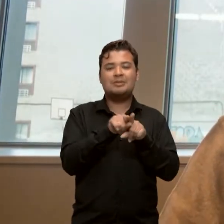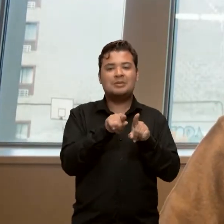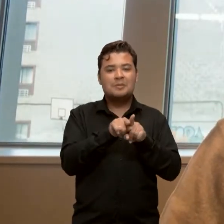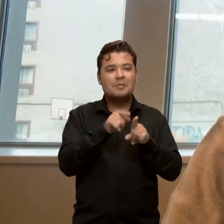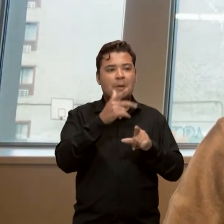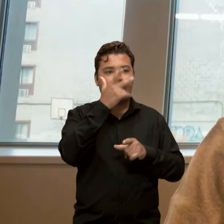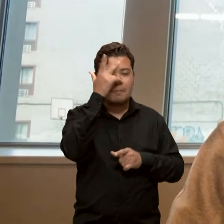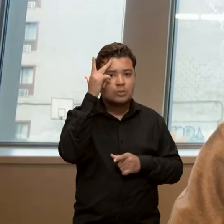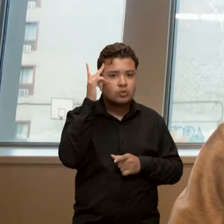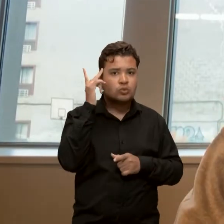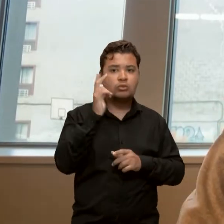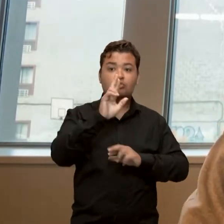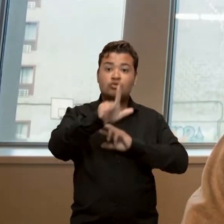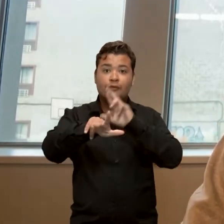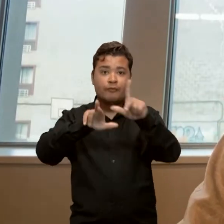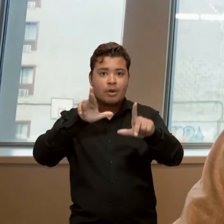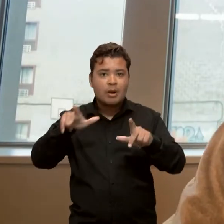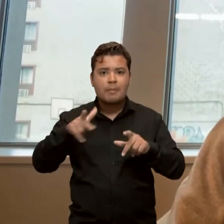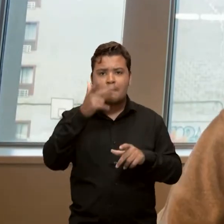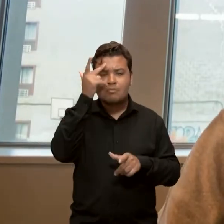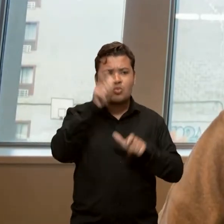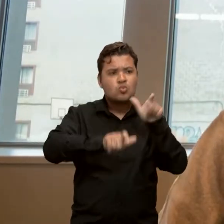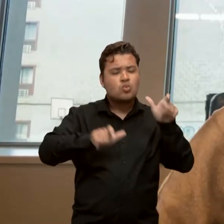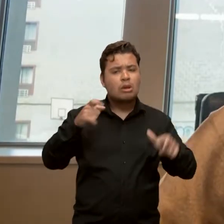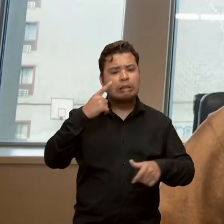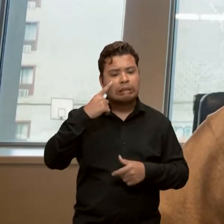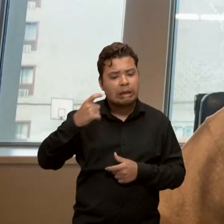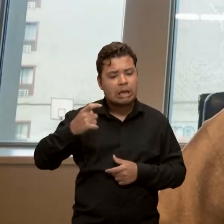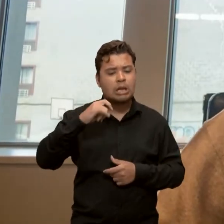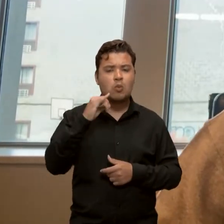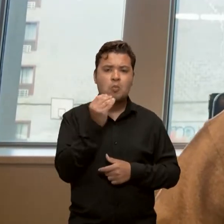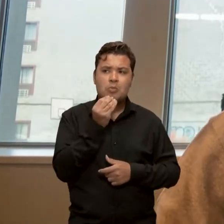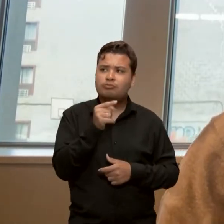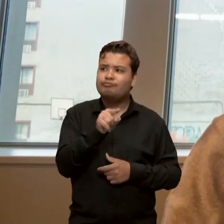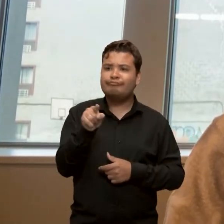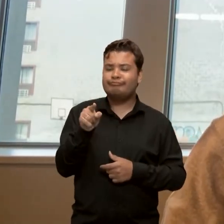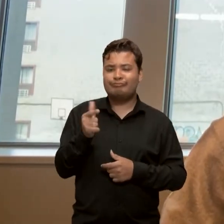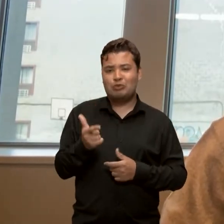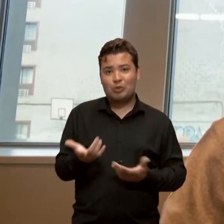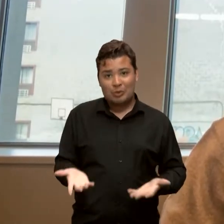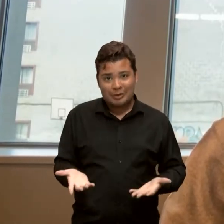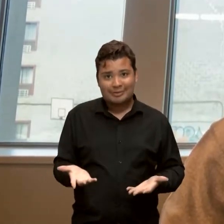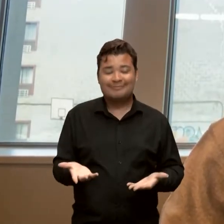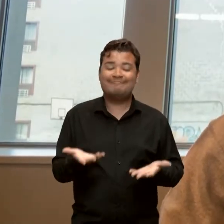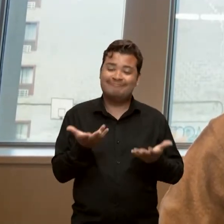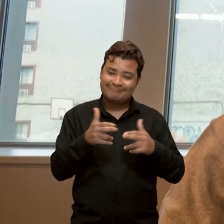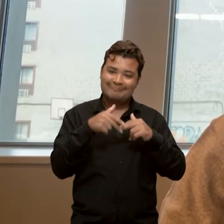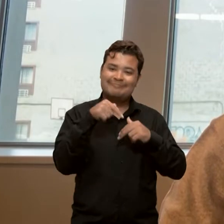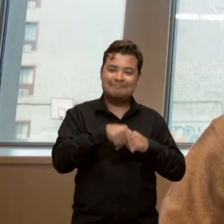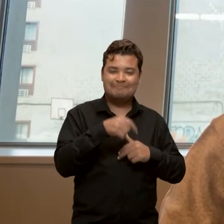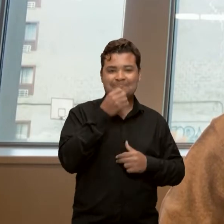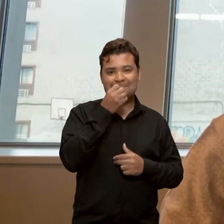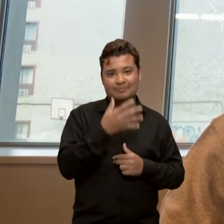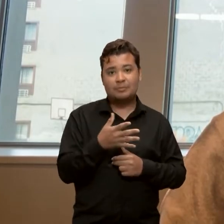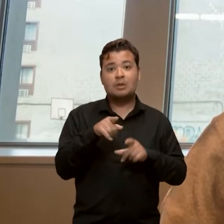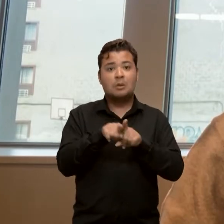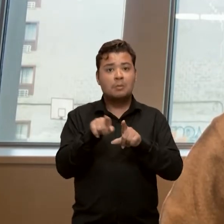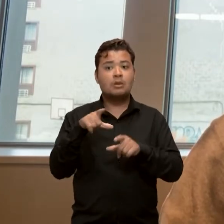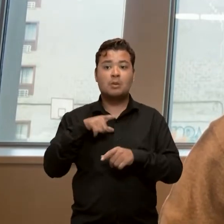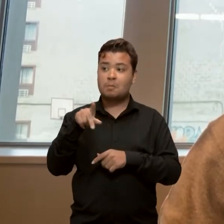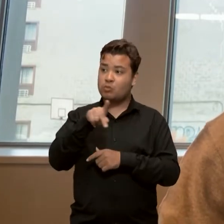pessoas, conhecer pessoas interessantes, ter oportunidades. Eu, por exemplo, estou tendo contato com professores, me orientando